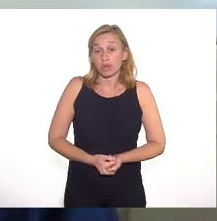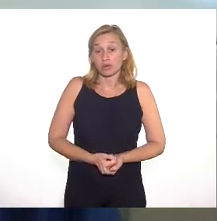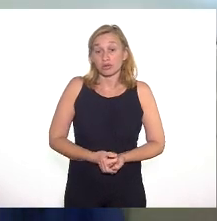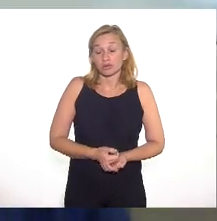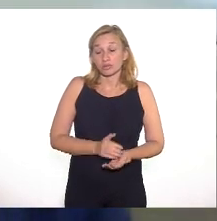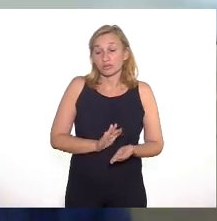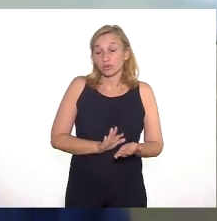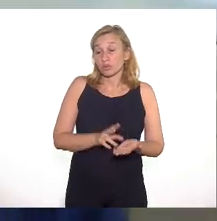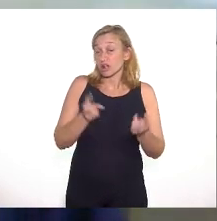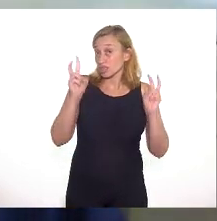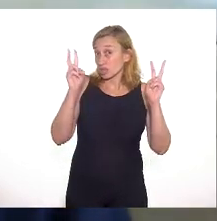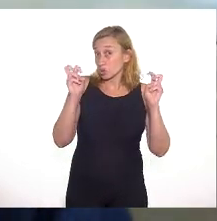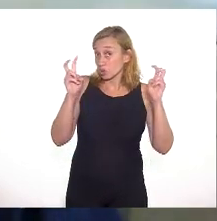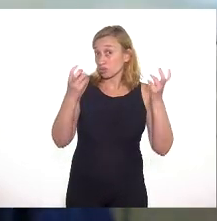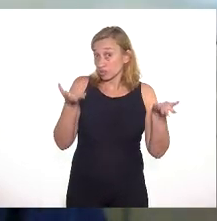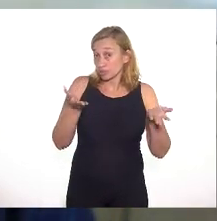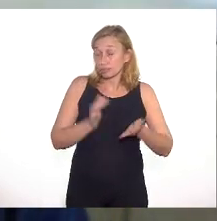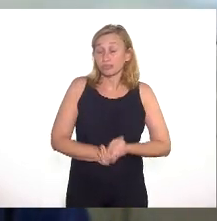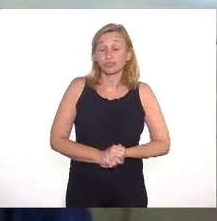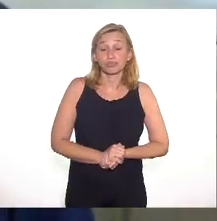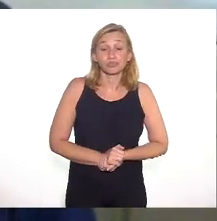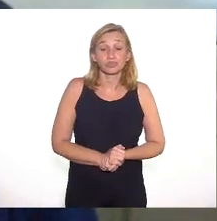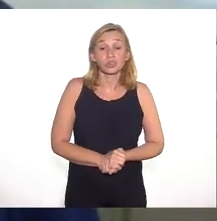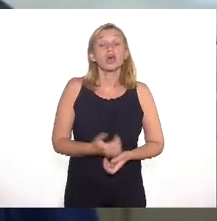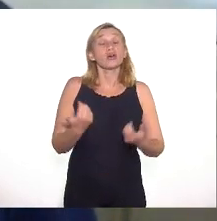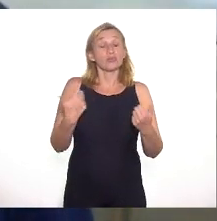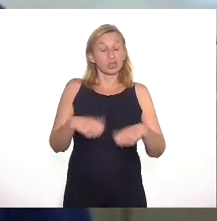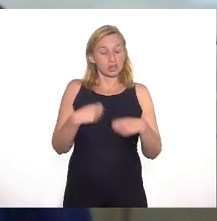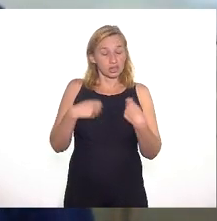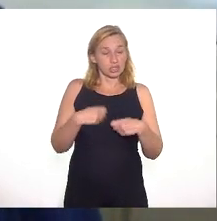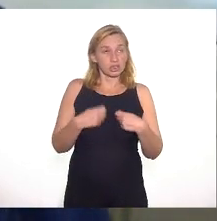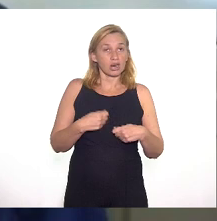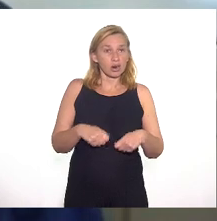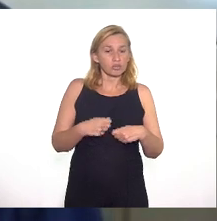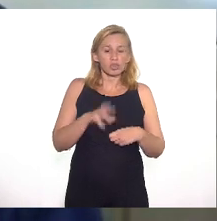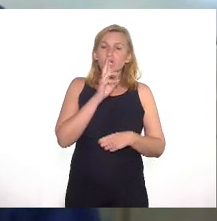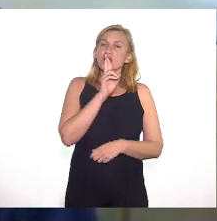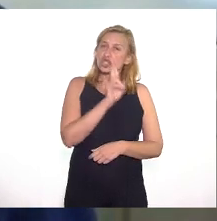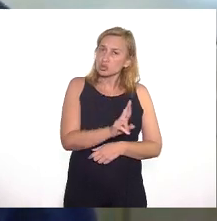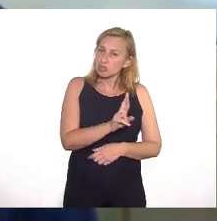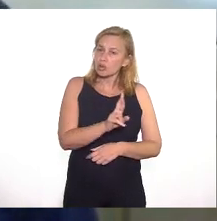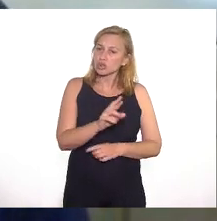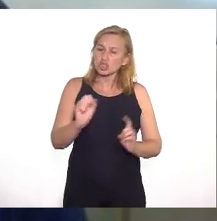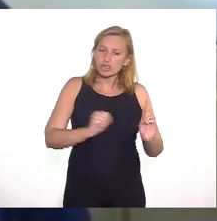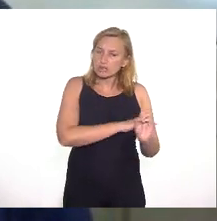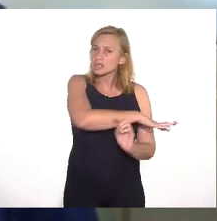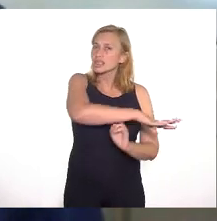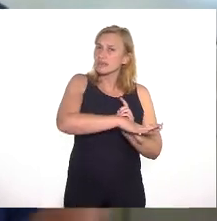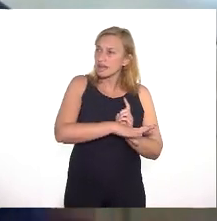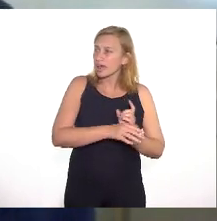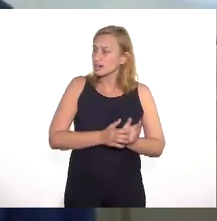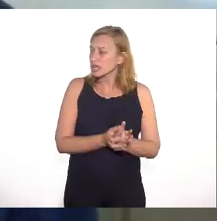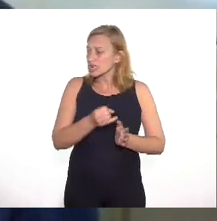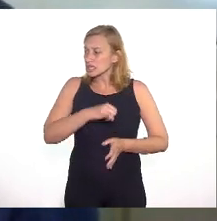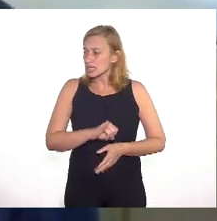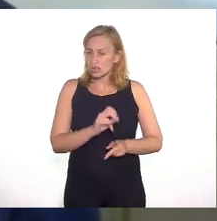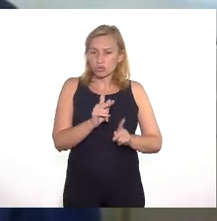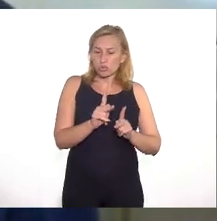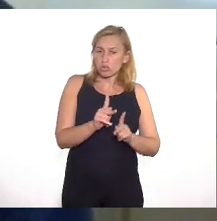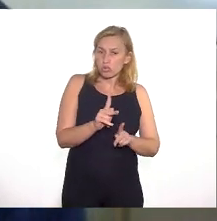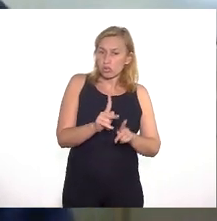sobre essa questão. Então, precisamos dar resposta à sociedade. E se o